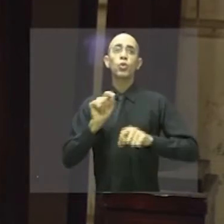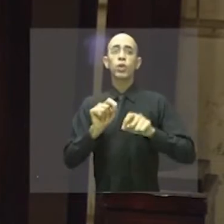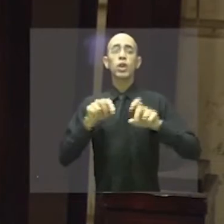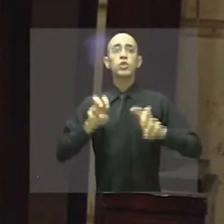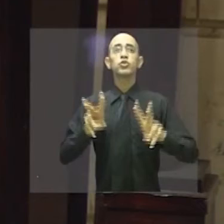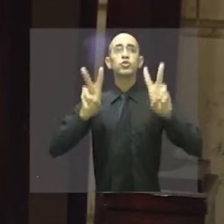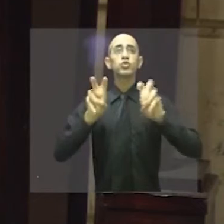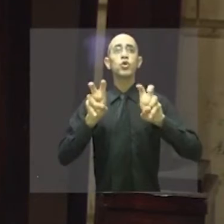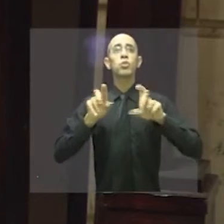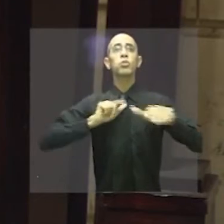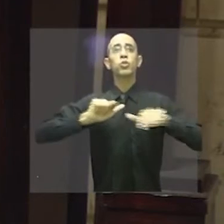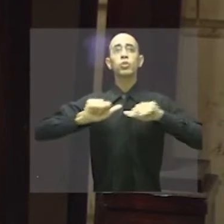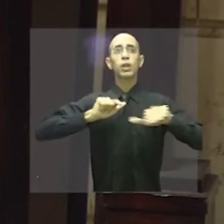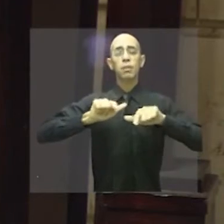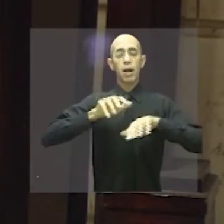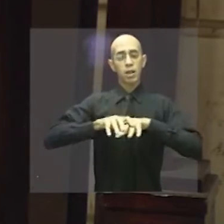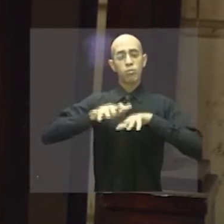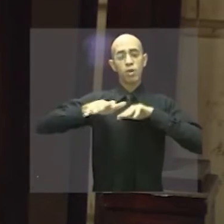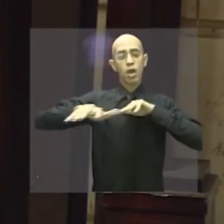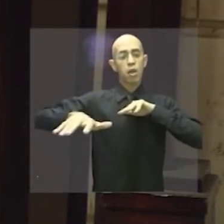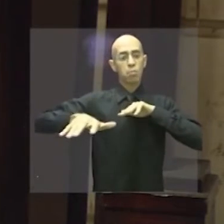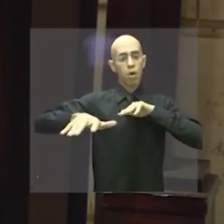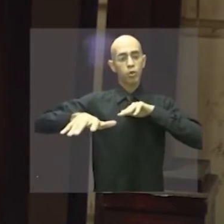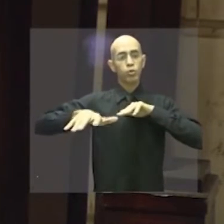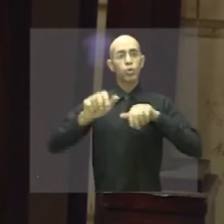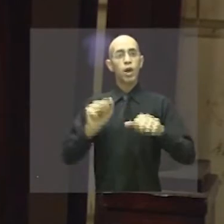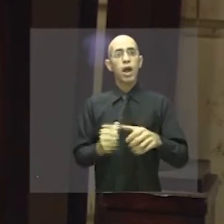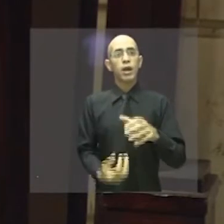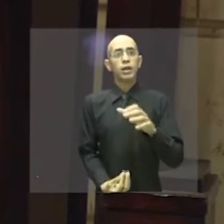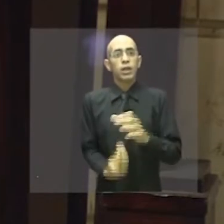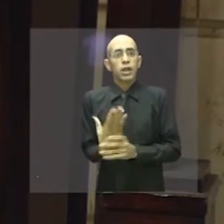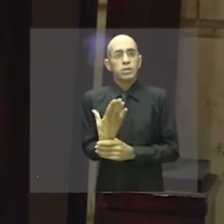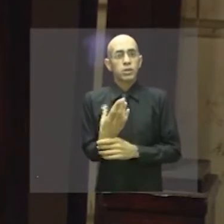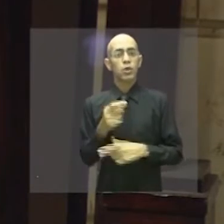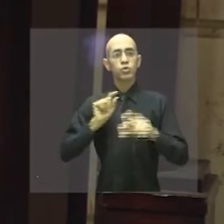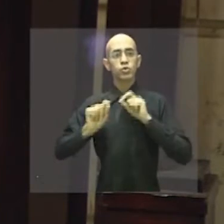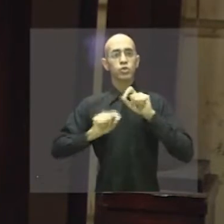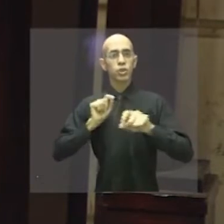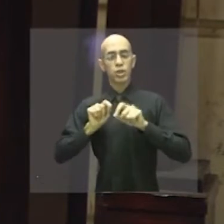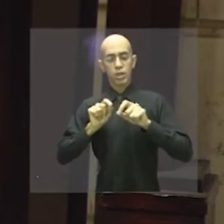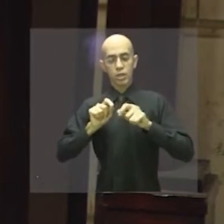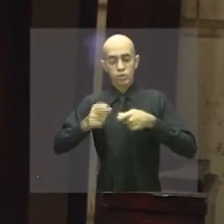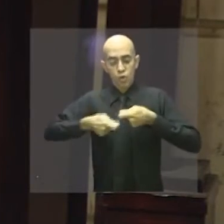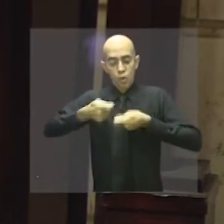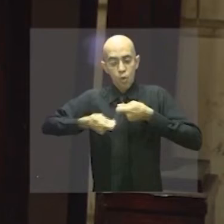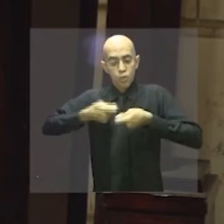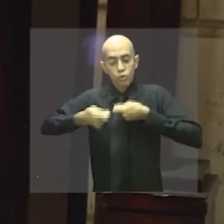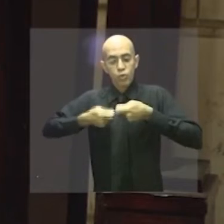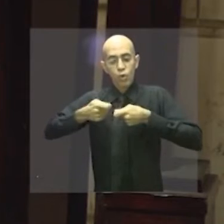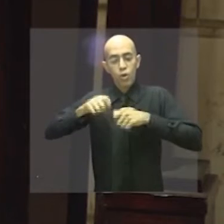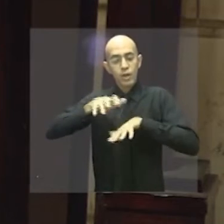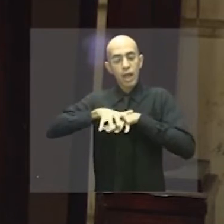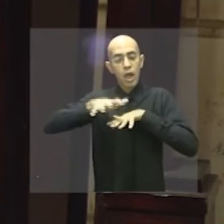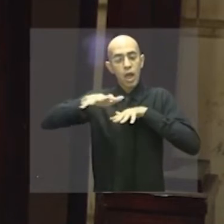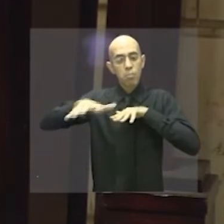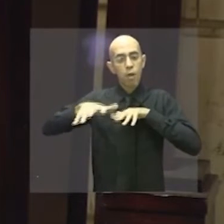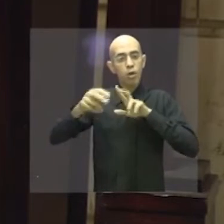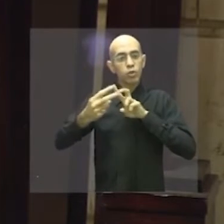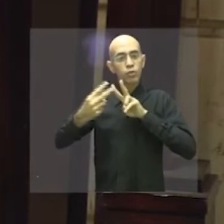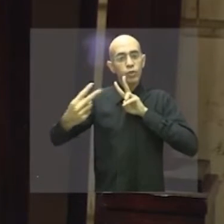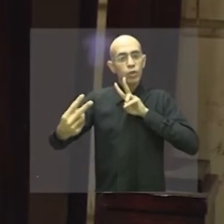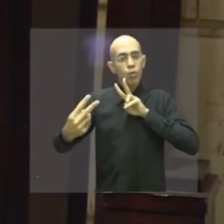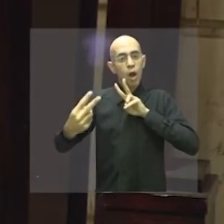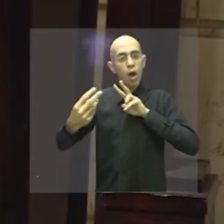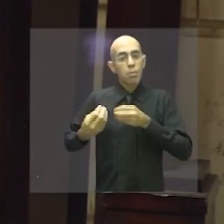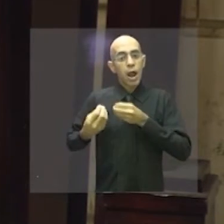virtual, a criação de banco de dados virtual, a criação de controle virtual em relação à